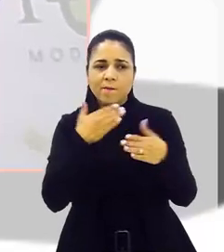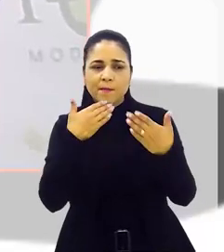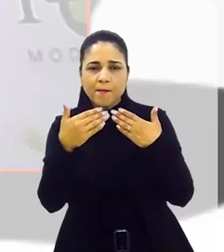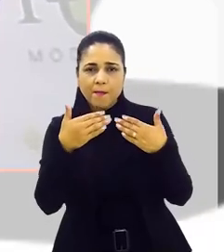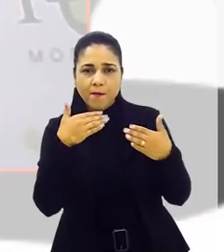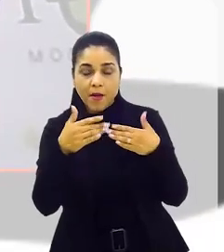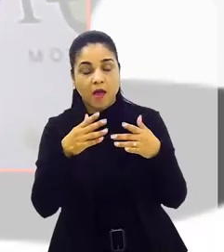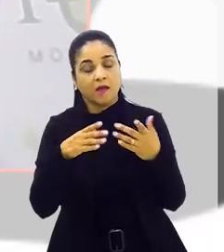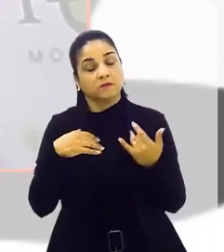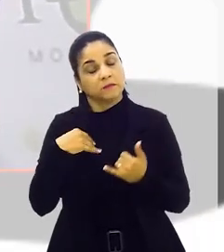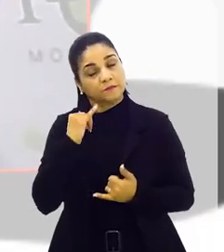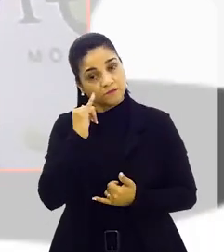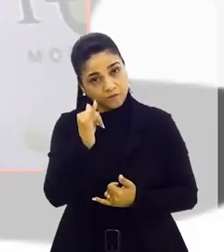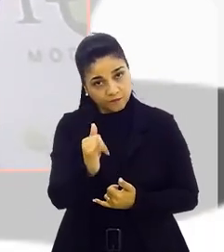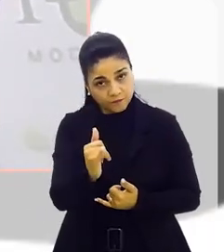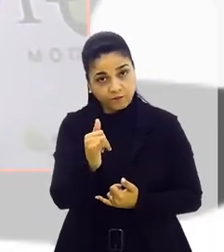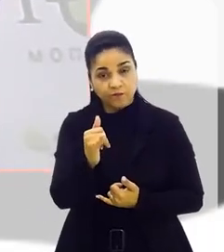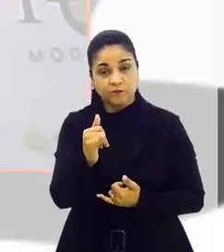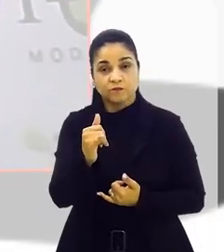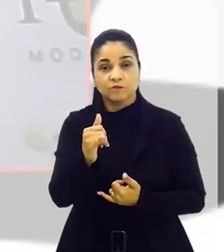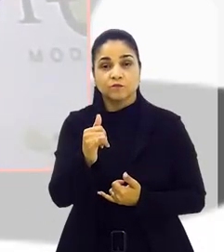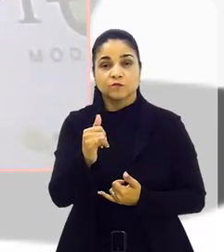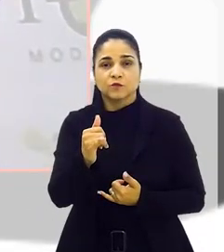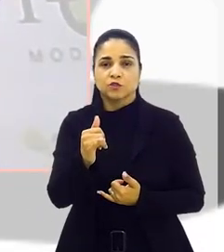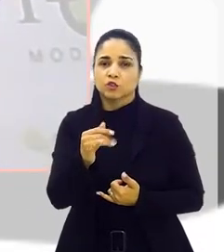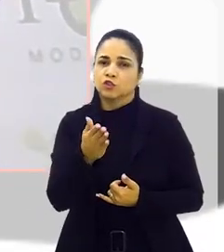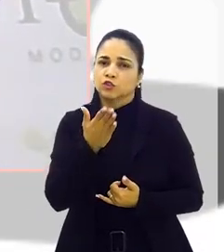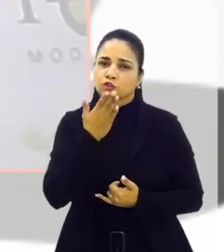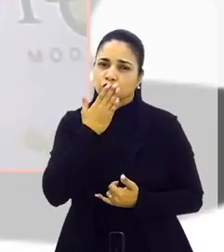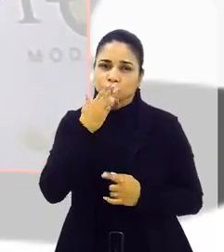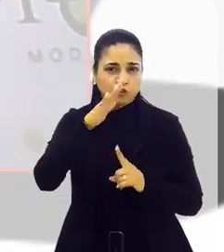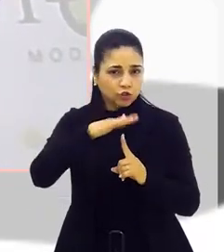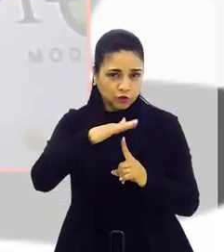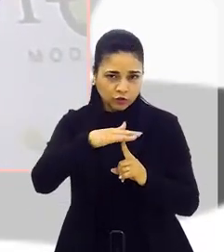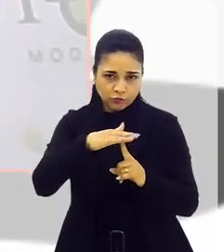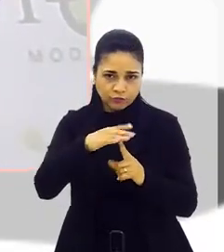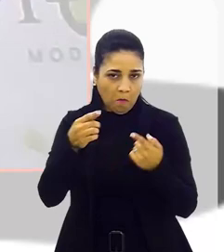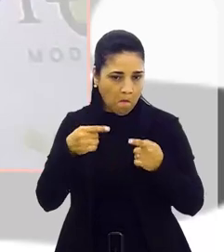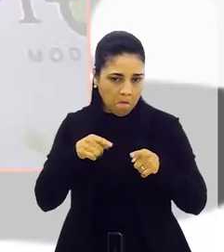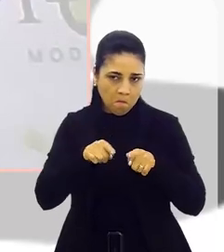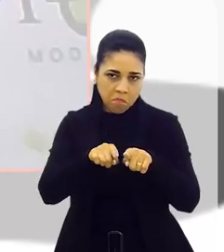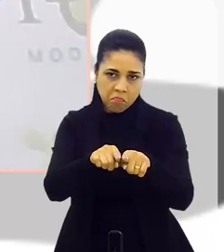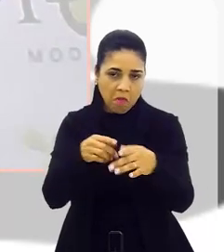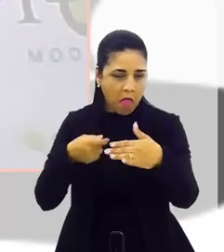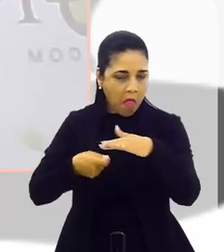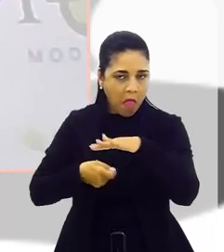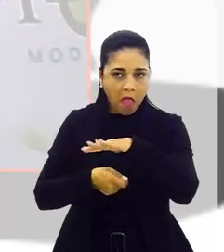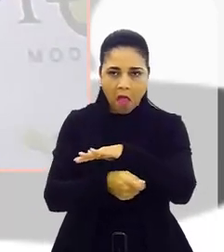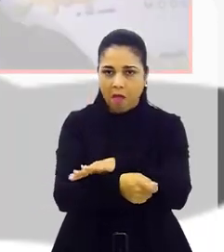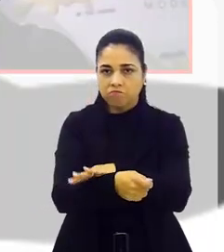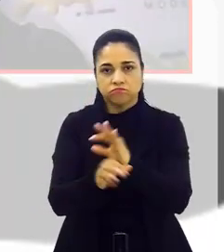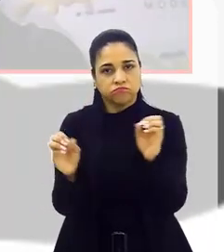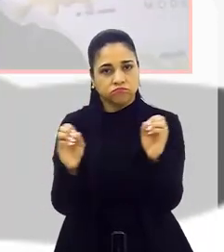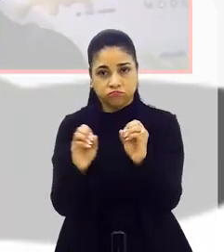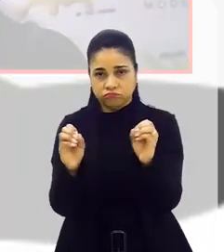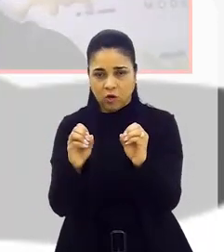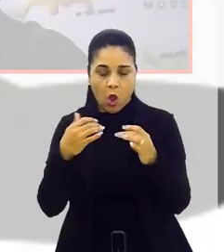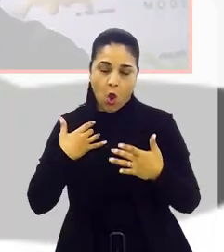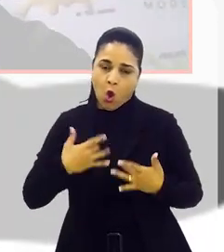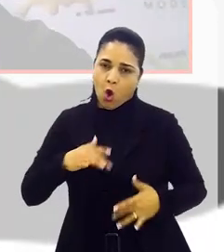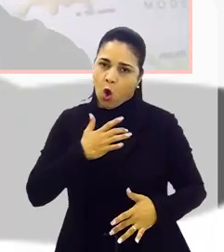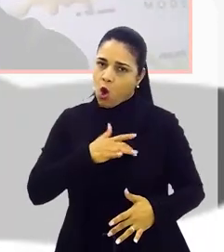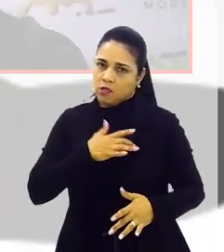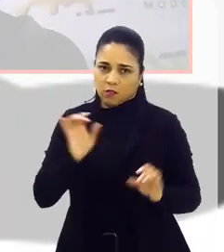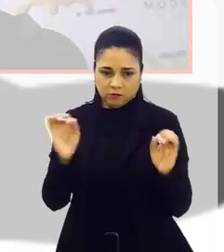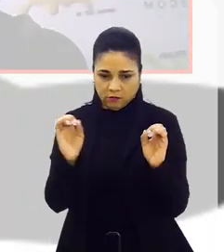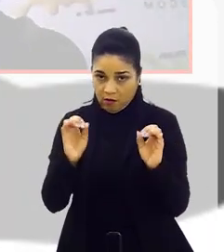gente conversa, porque como a gente fala, né, sempre, eu não tenho nenhum tipo de patrocínio. Não estou aqui de mimimi, não estou aqui me fazendo de pobre coitado,